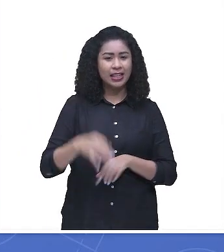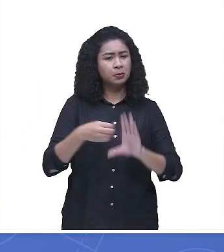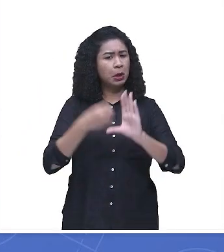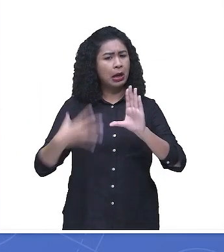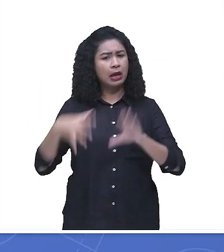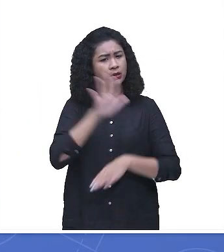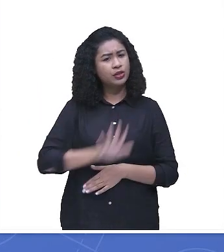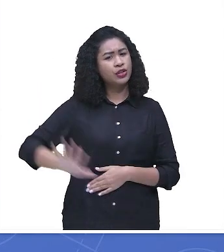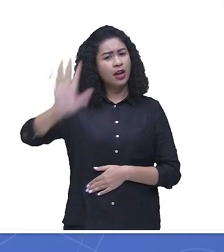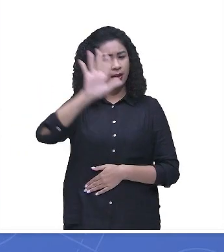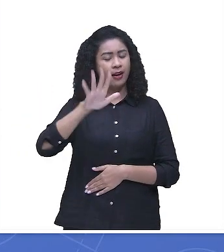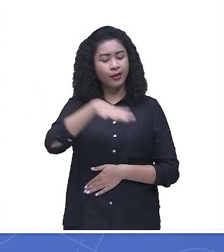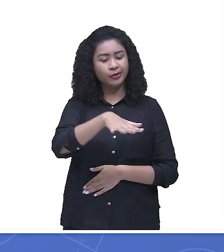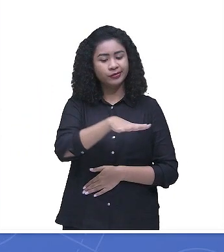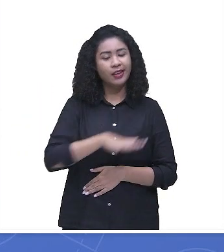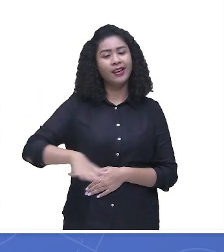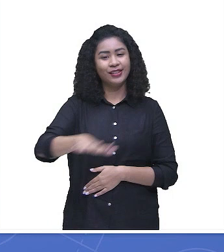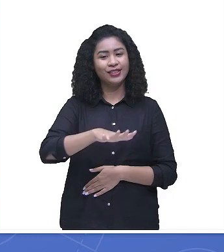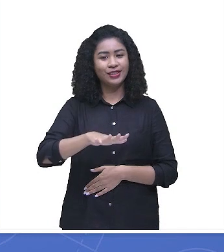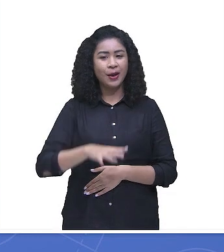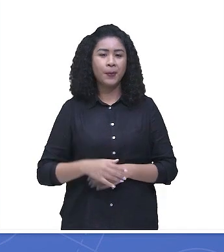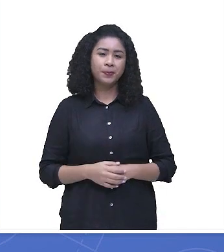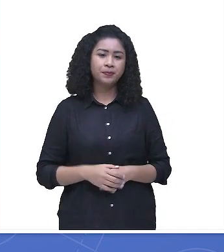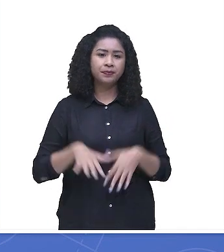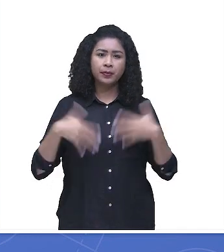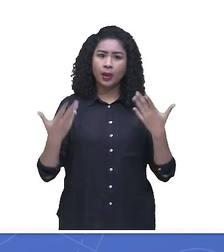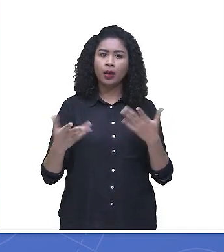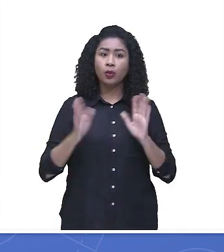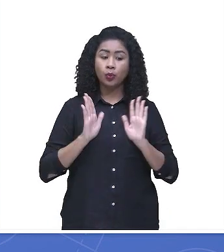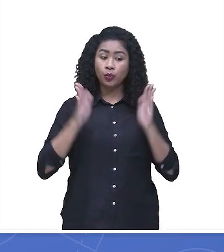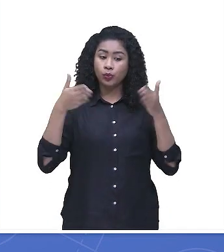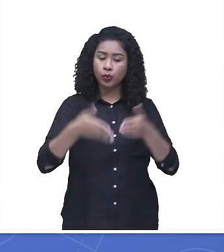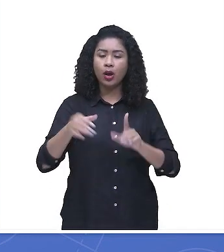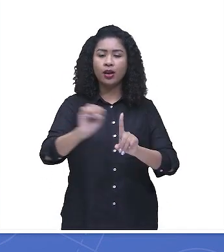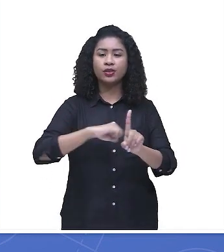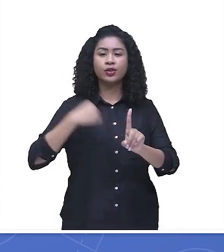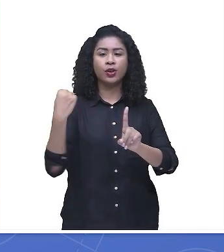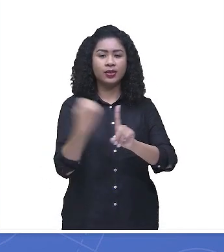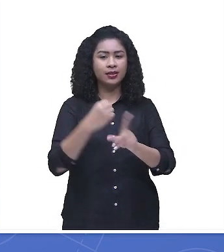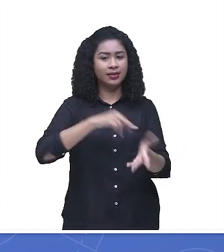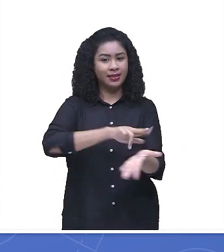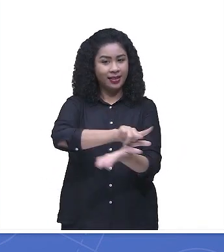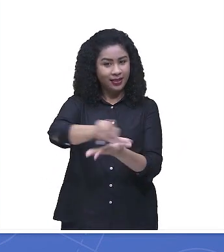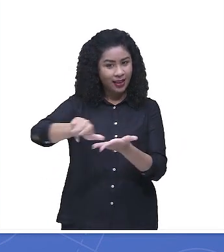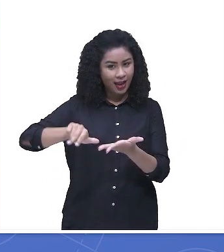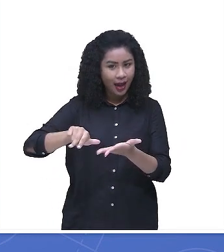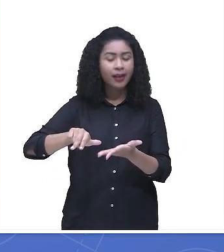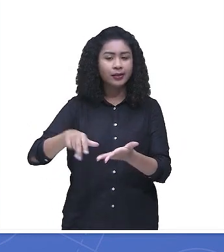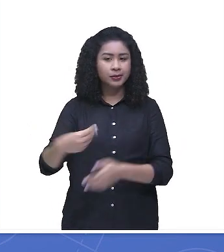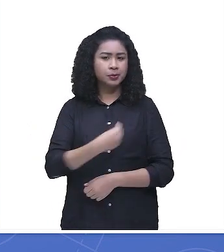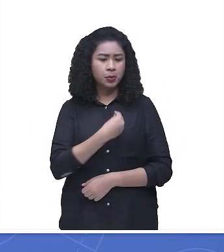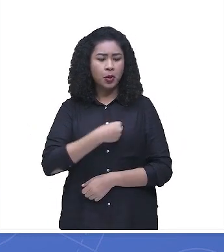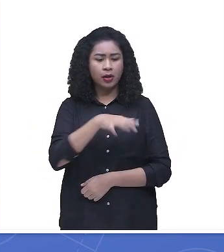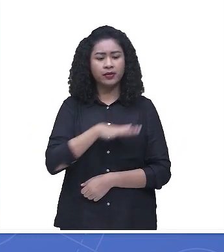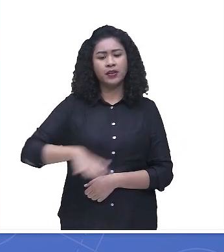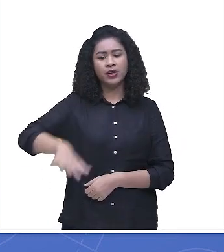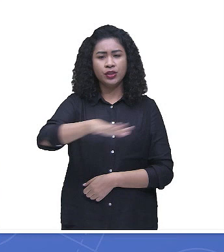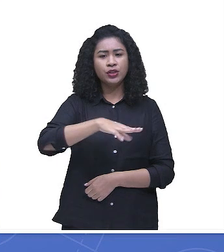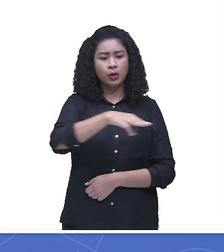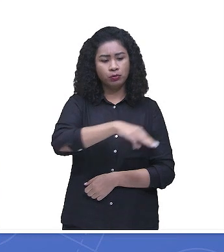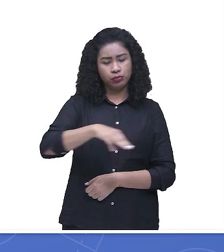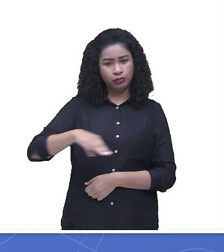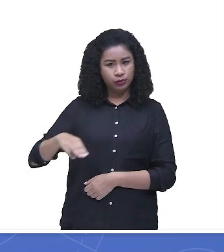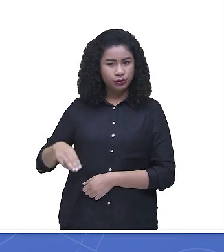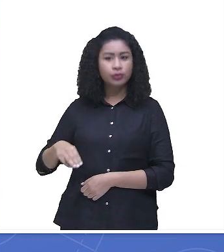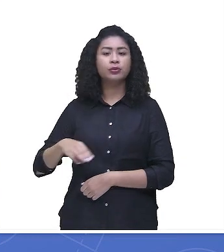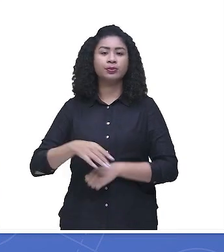novamente? Olha só, as sociedades, eu me referi ao conjunto delas, não é isso? Que na antiguidade habitavam os vales do Rio Nilo, Tigre e